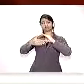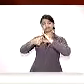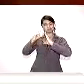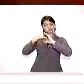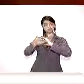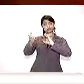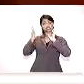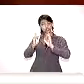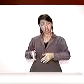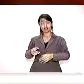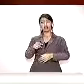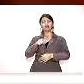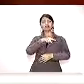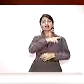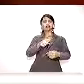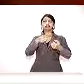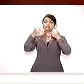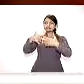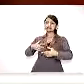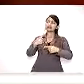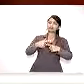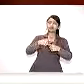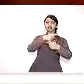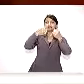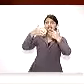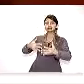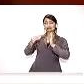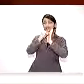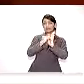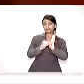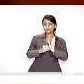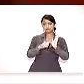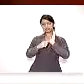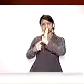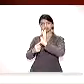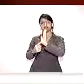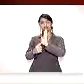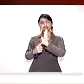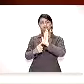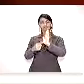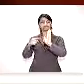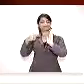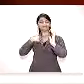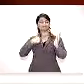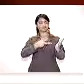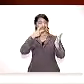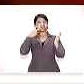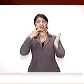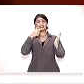as justificativas produzidas nos autos dos processos correspondentes aos mencionados itens não lograram